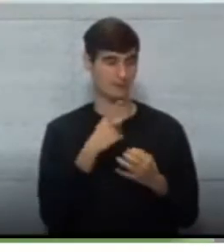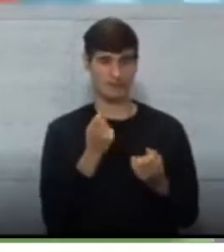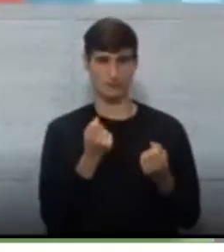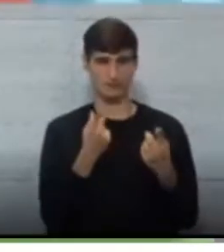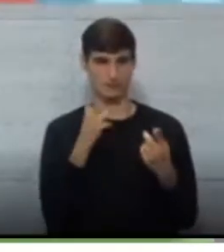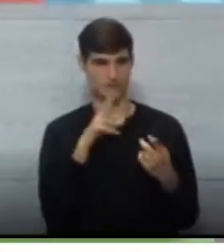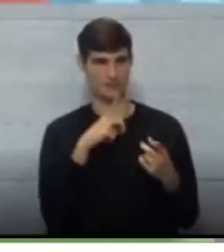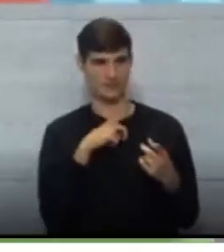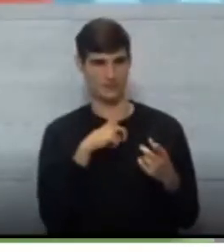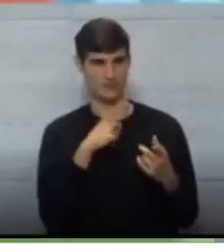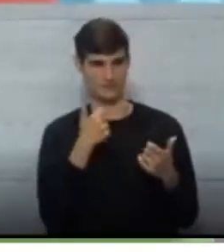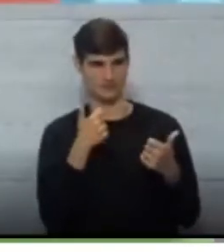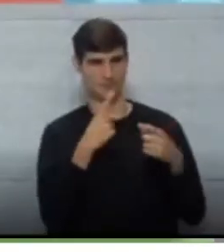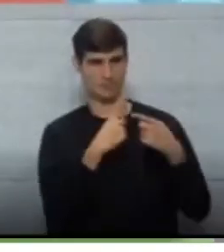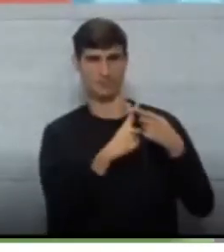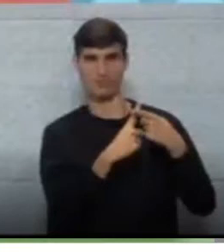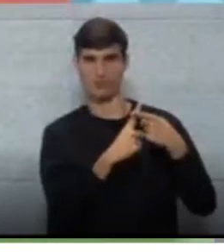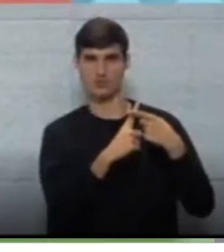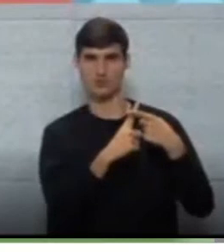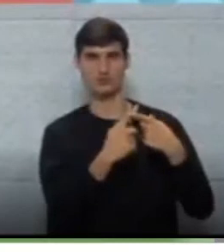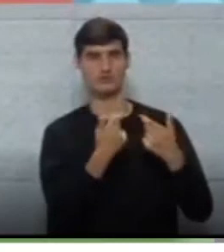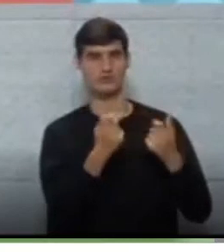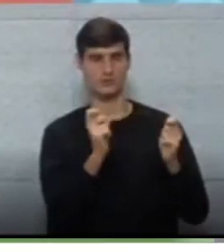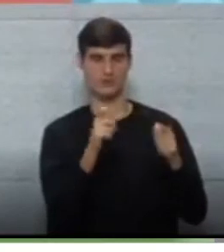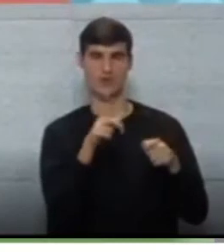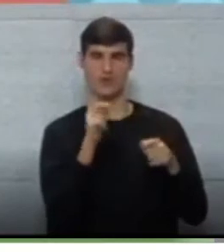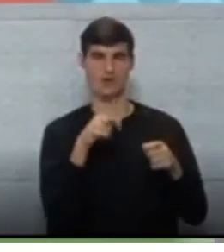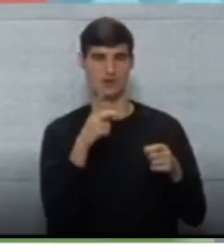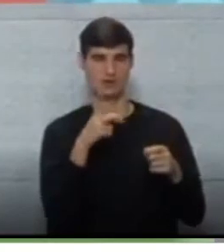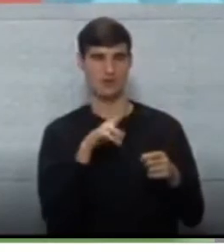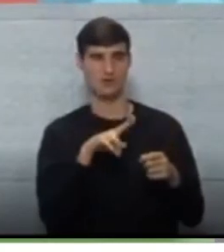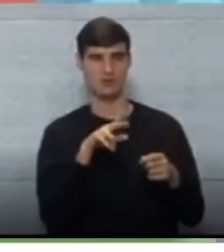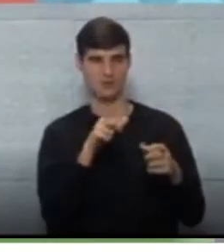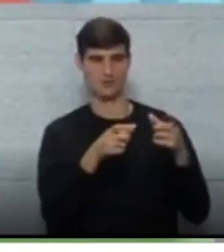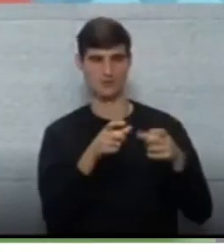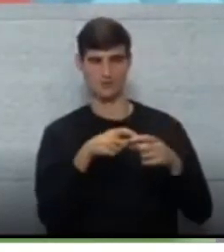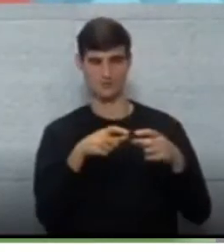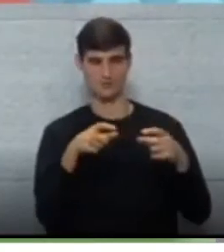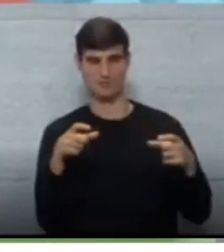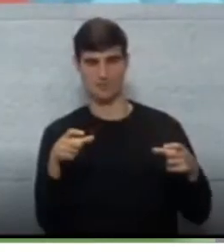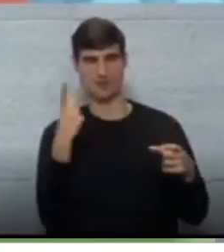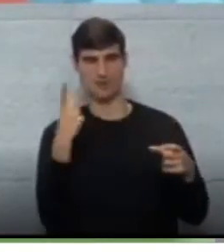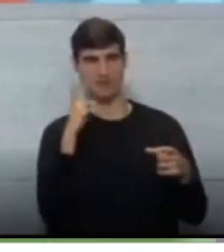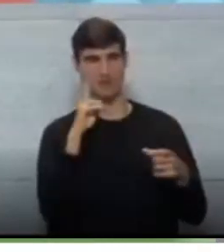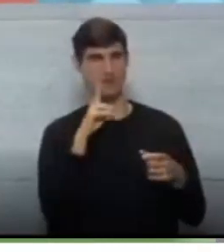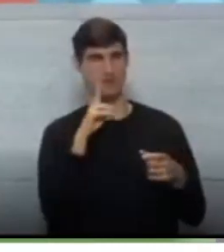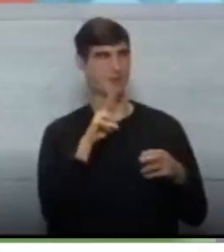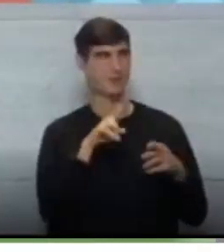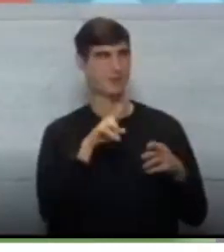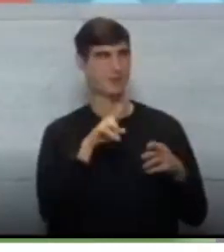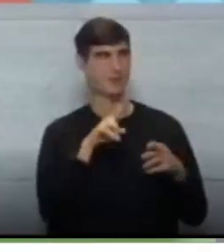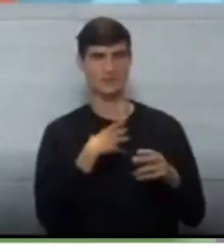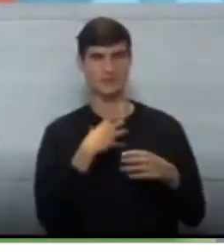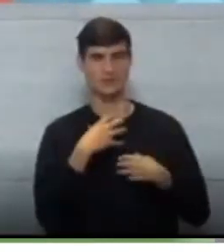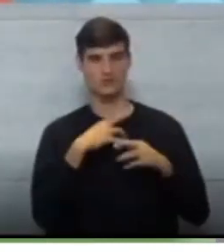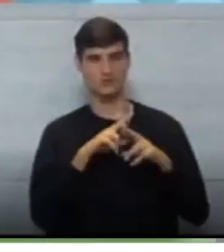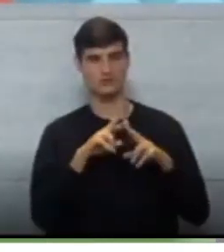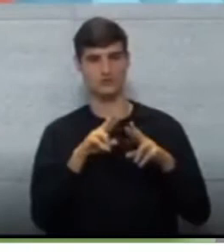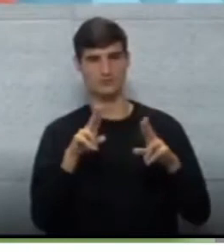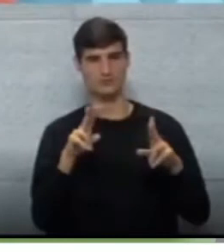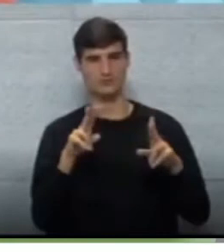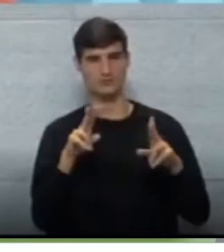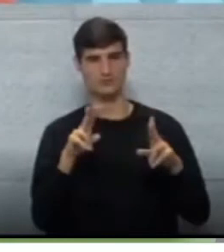portanto, se está positivo ou não, é fundamental para a gente entender, para a gente utilizar aquela placa ou partir para a utilização de outro